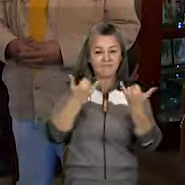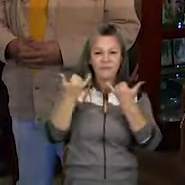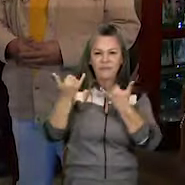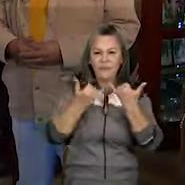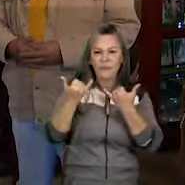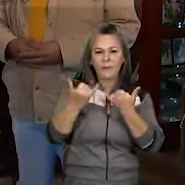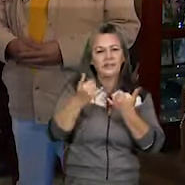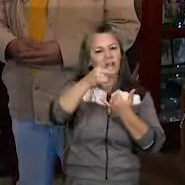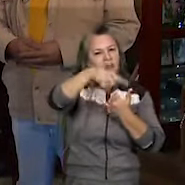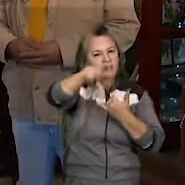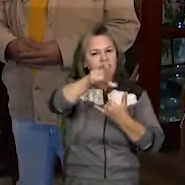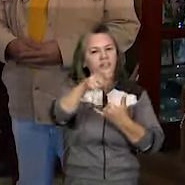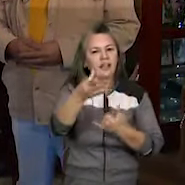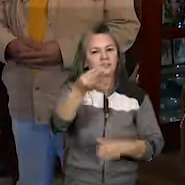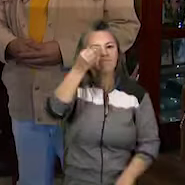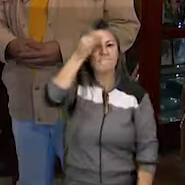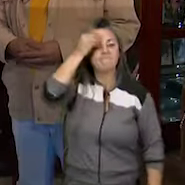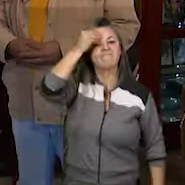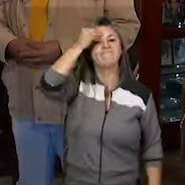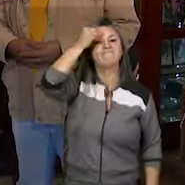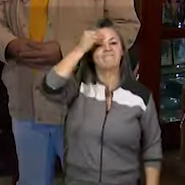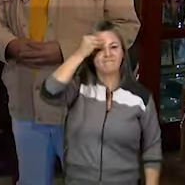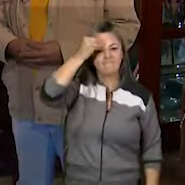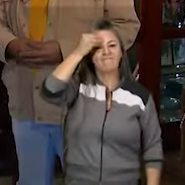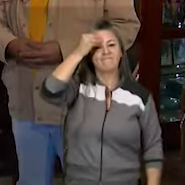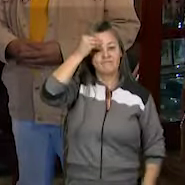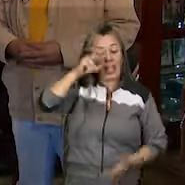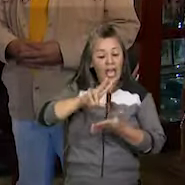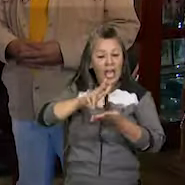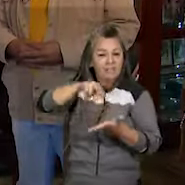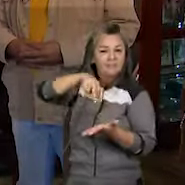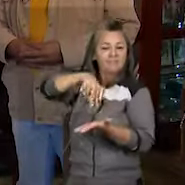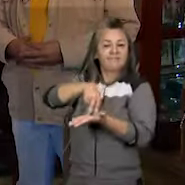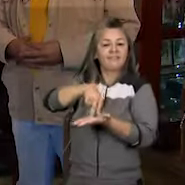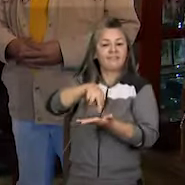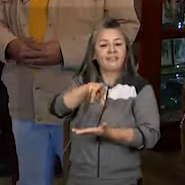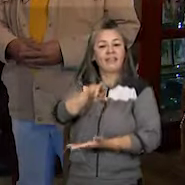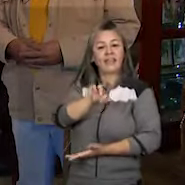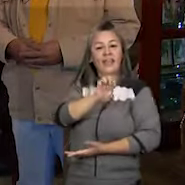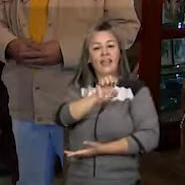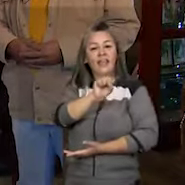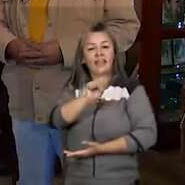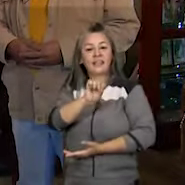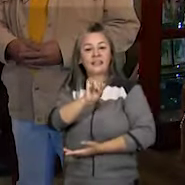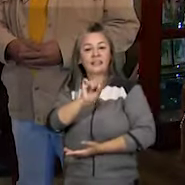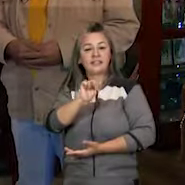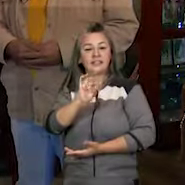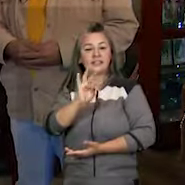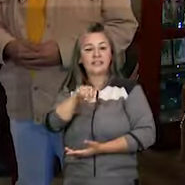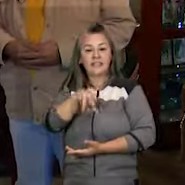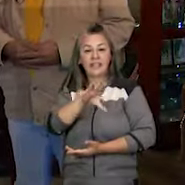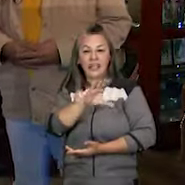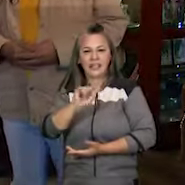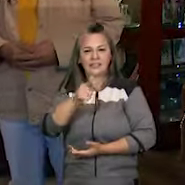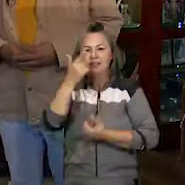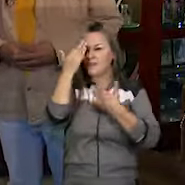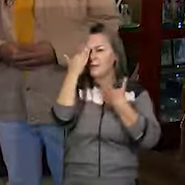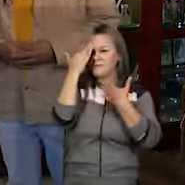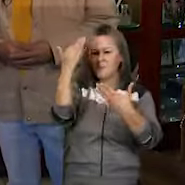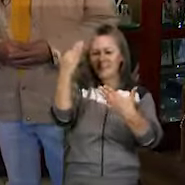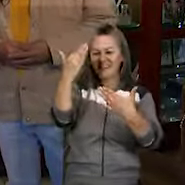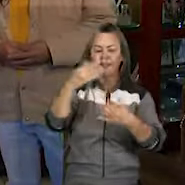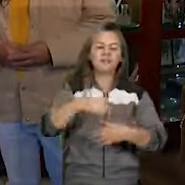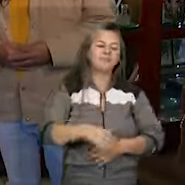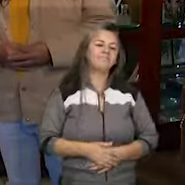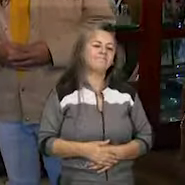o entendimento do que é essa resistência até os dias de hoje dessa população no nosso país. Muito obrigado. Eu